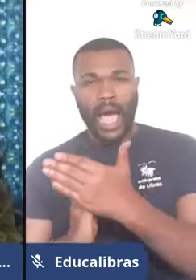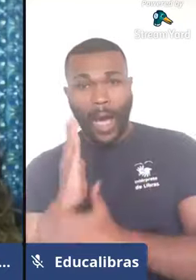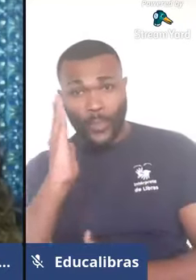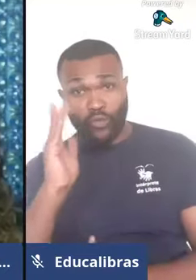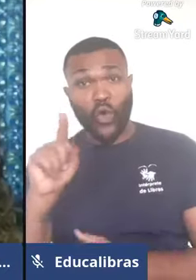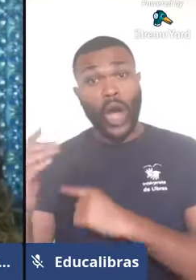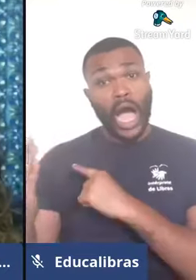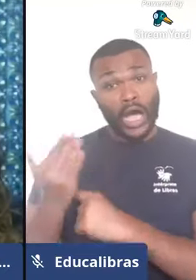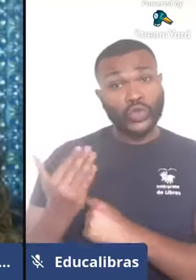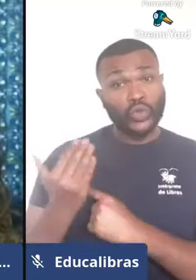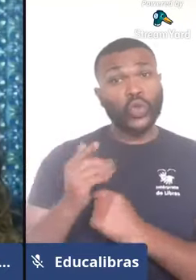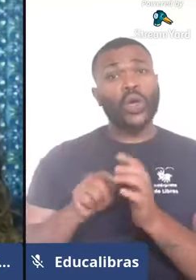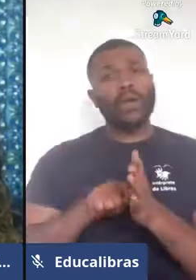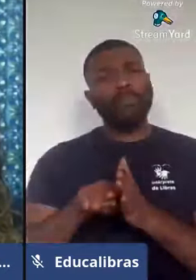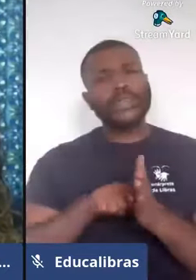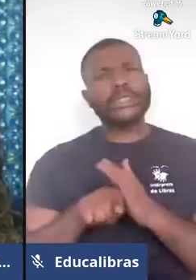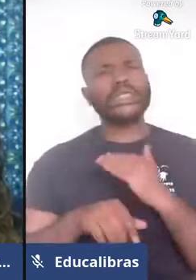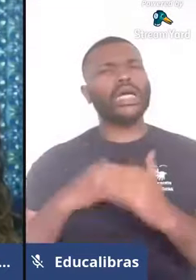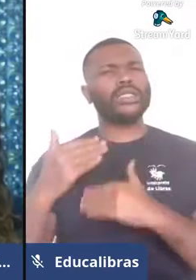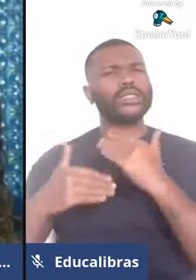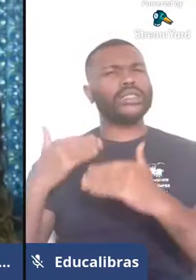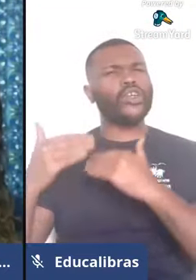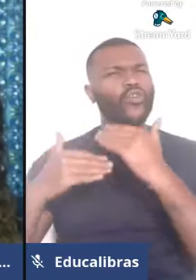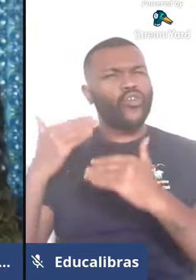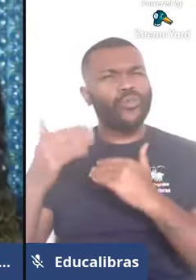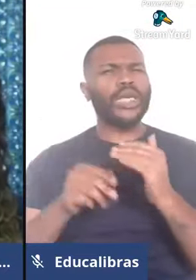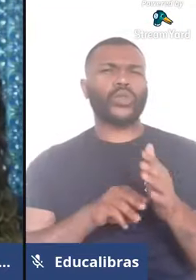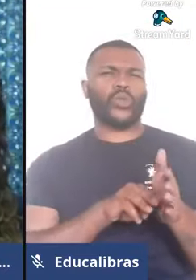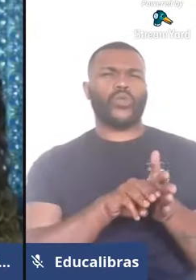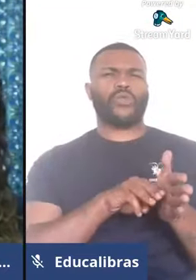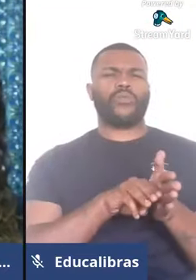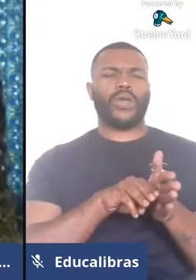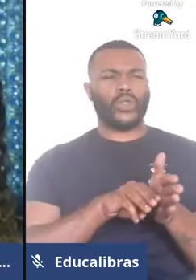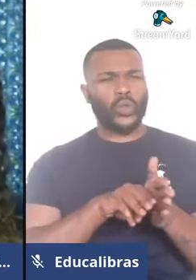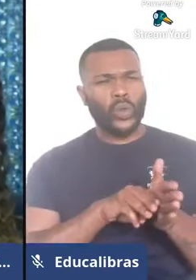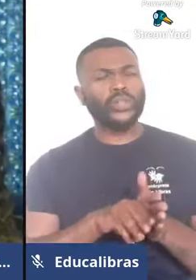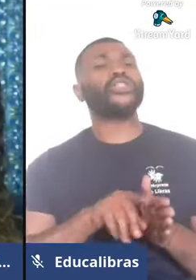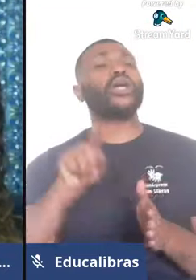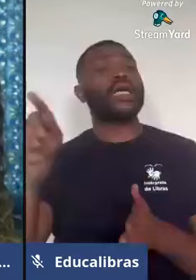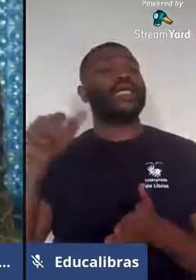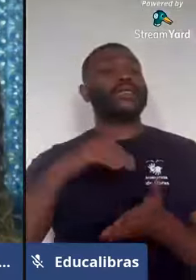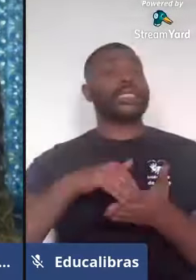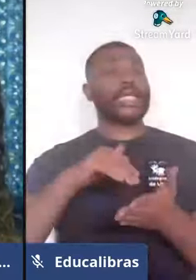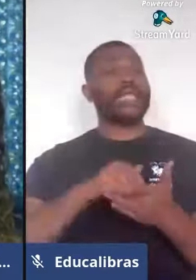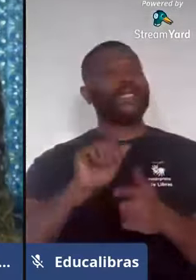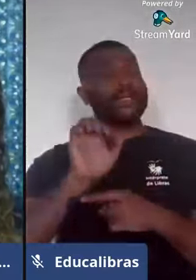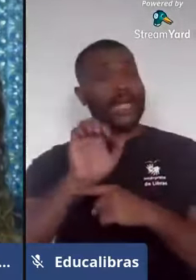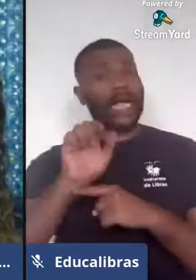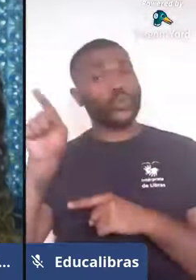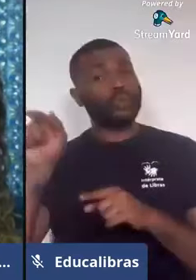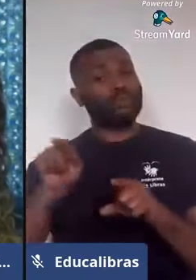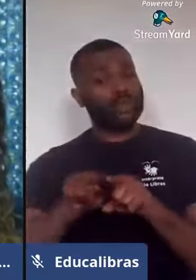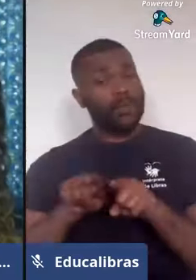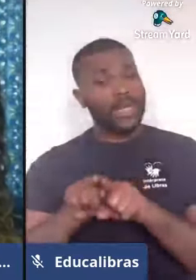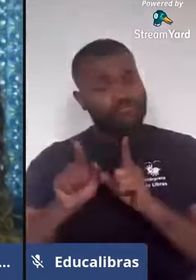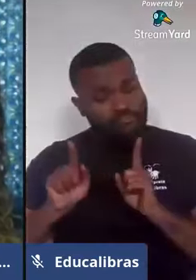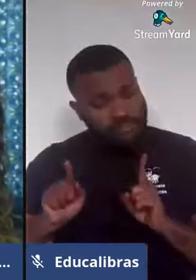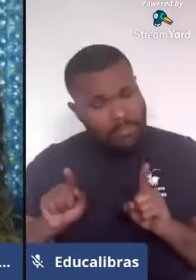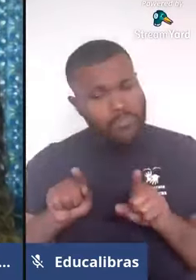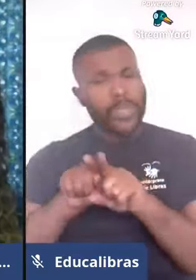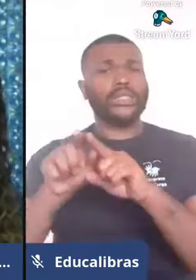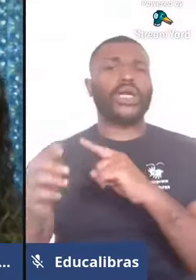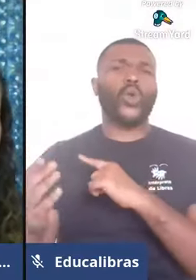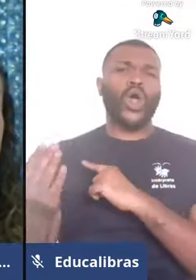do desenvolvimento aí de uma metodologia. A Secretaria de Estado também foi parceira, então isso ajudou muito a gente, foi muito